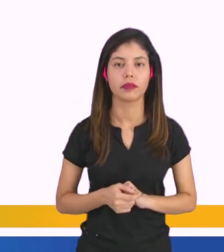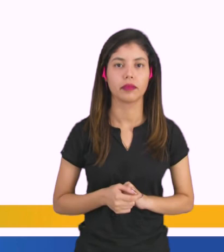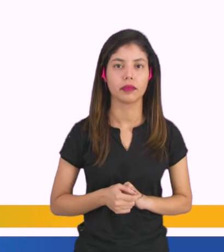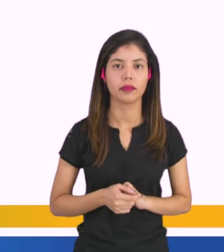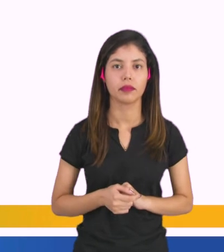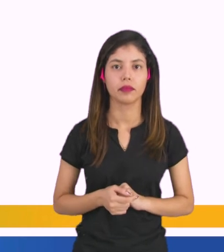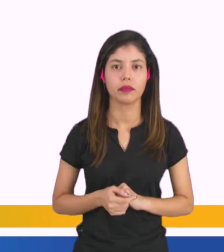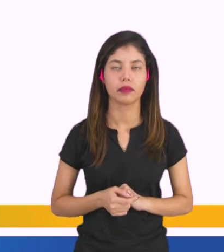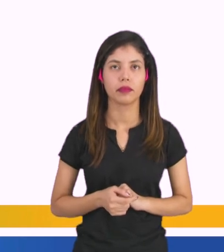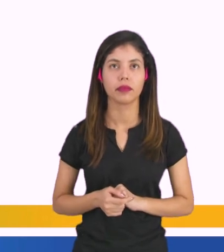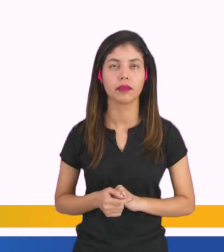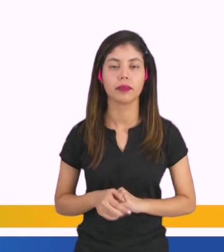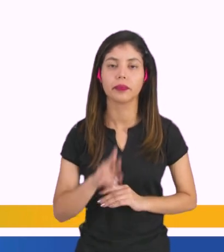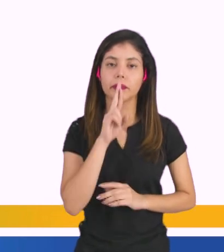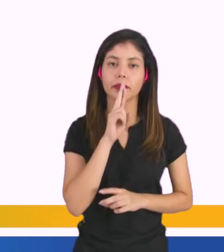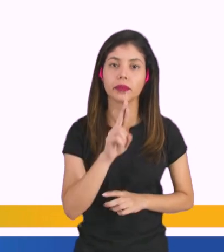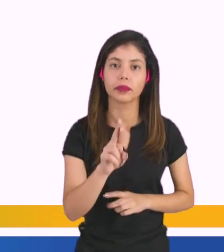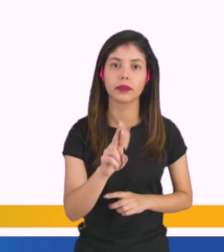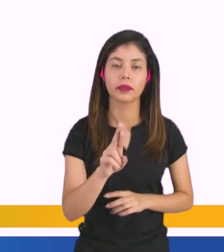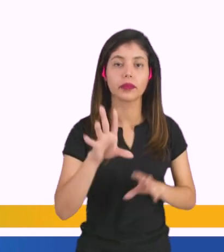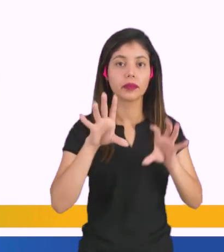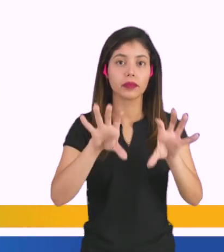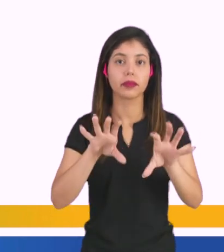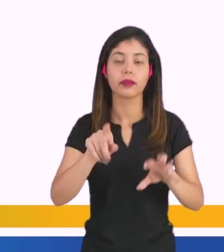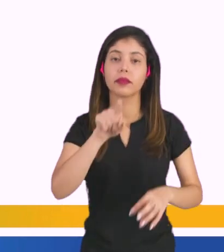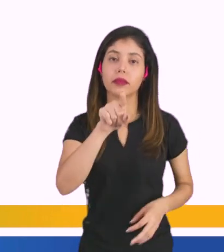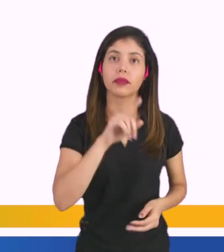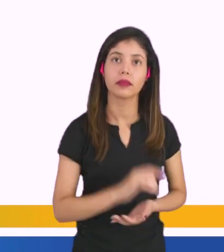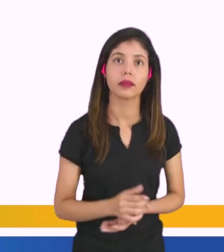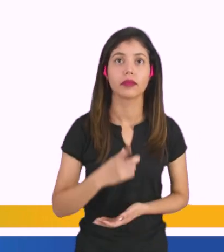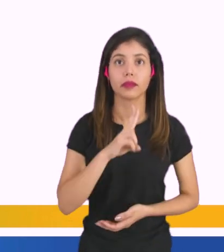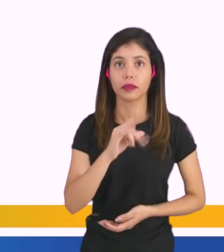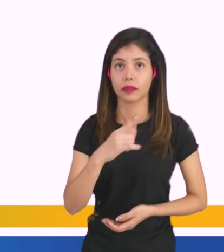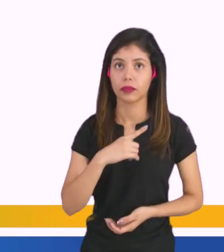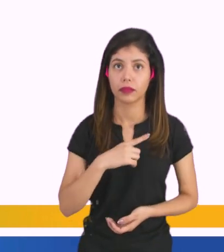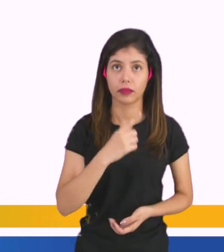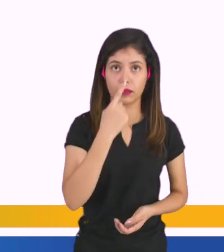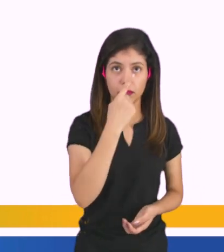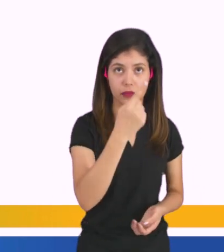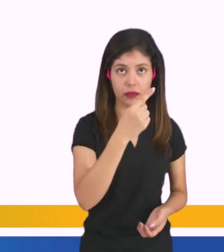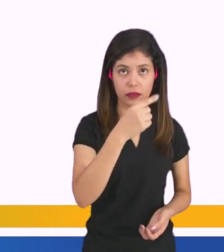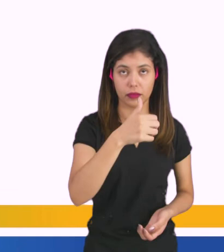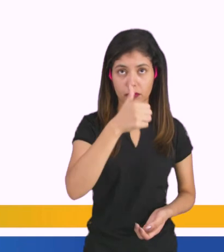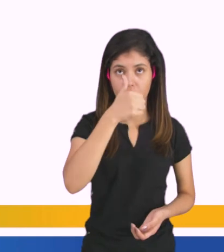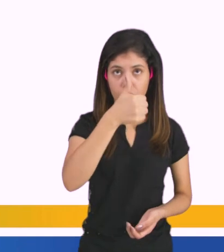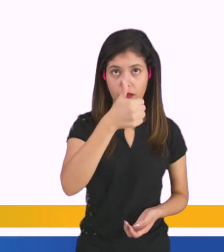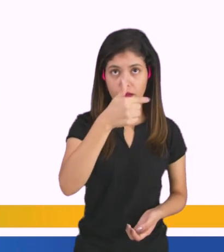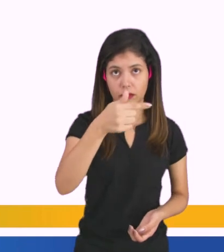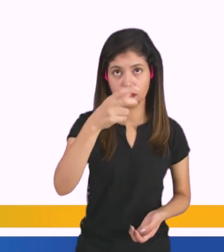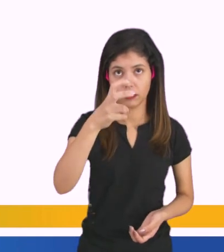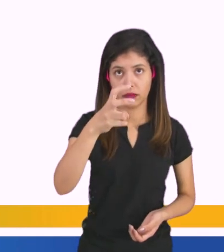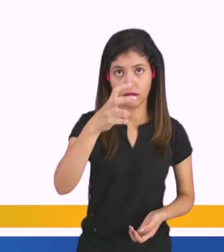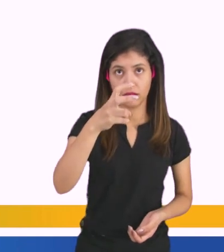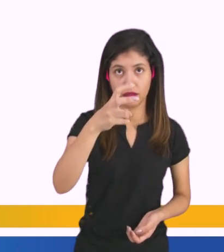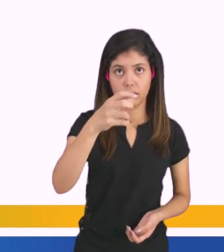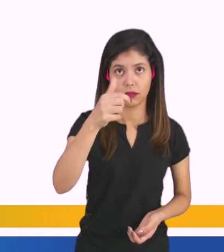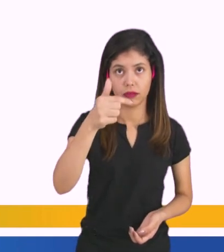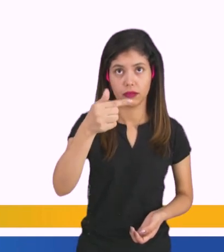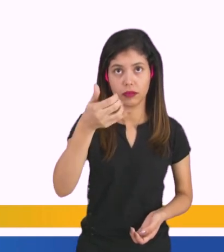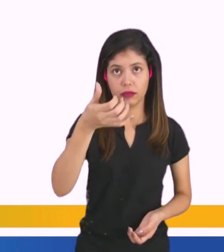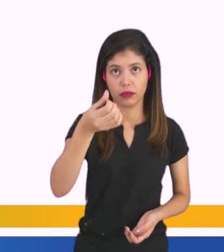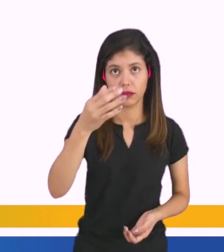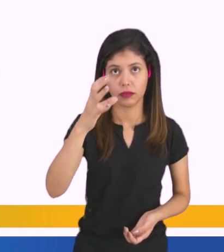potência. E aí, ao resolver essa situação, você terá um resultado da quantidade de placas que